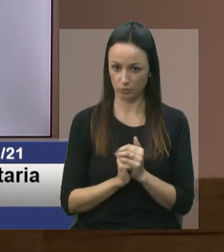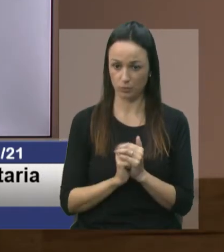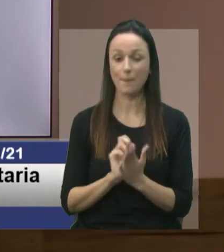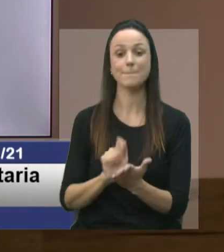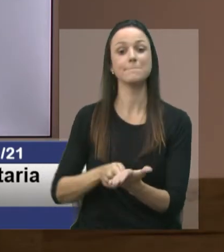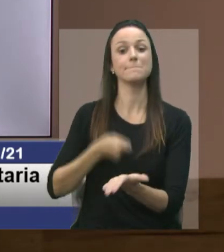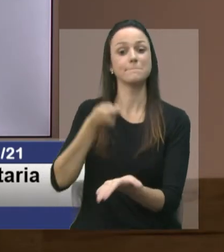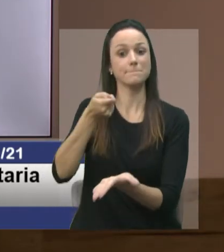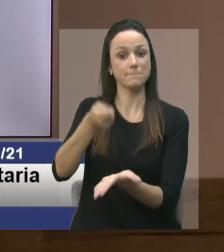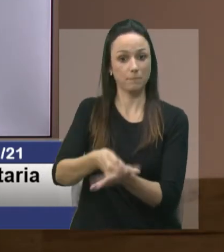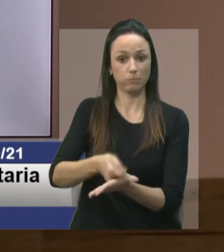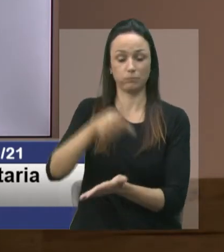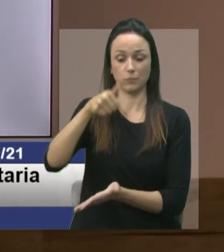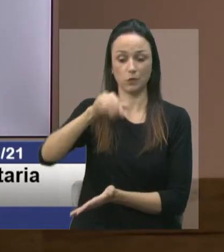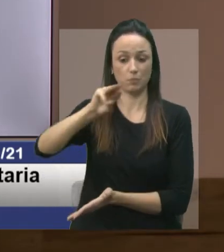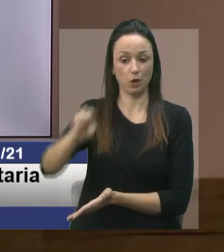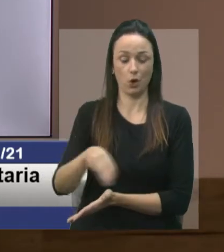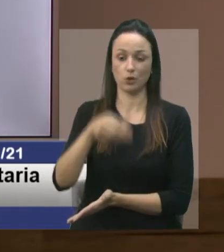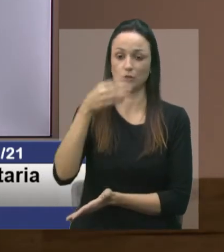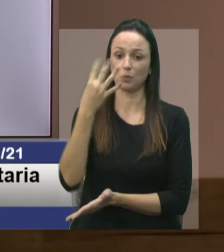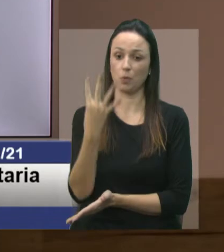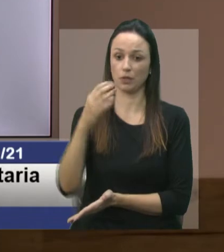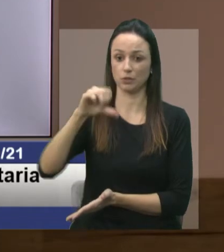R$ 11.438.245,98, liquidou